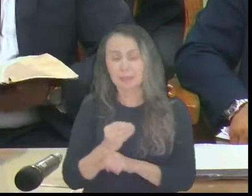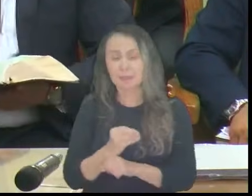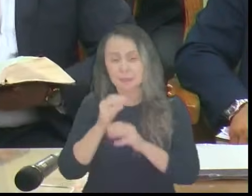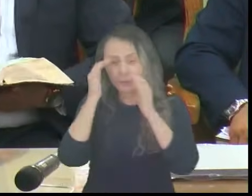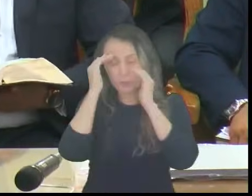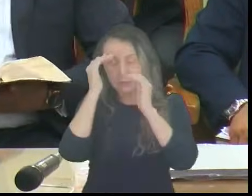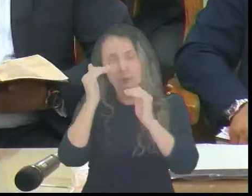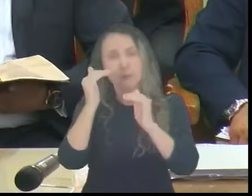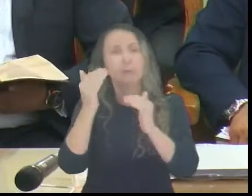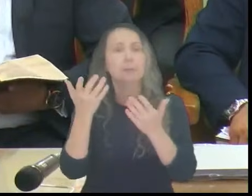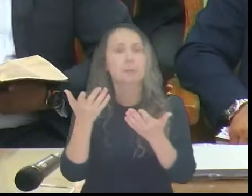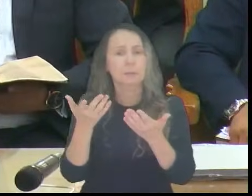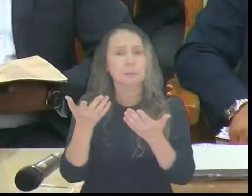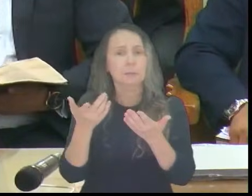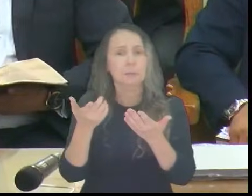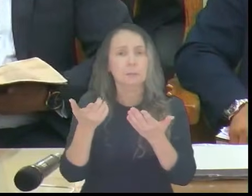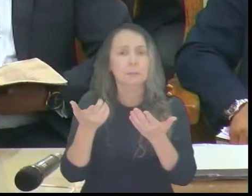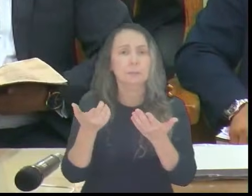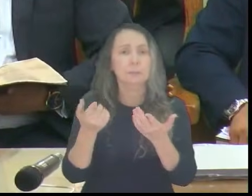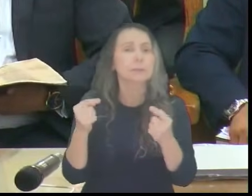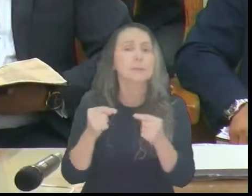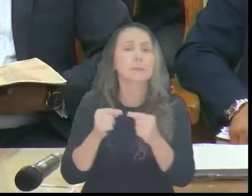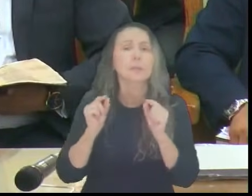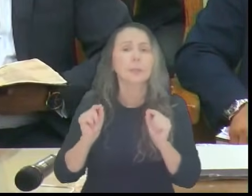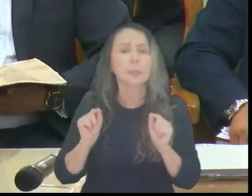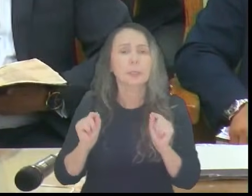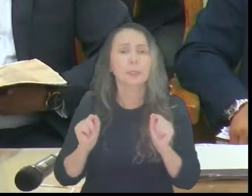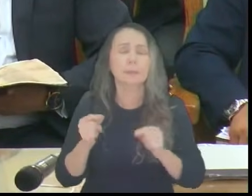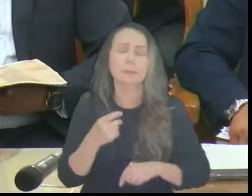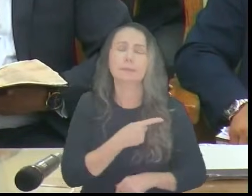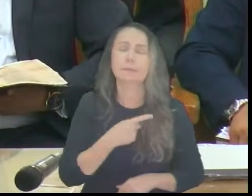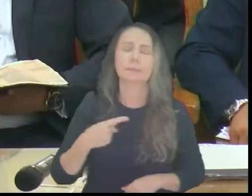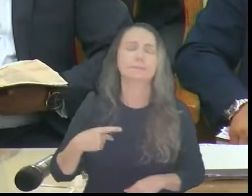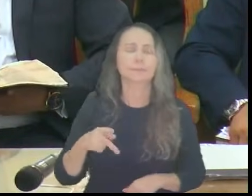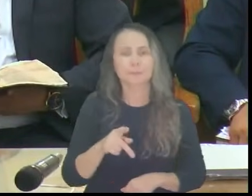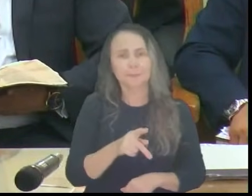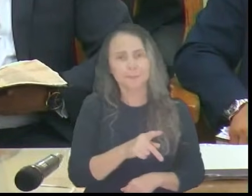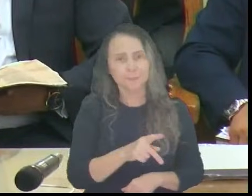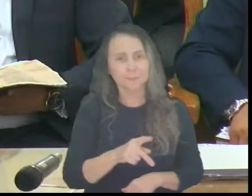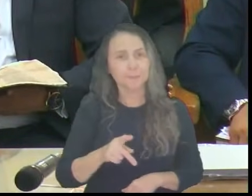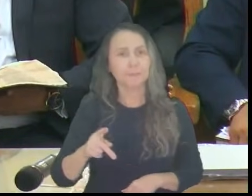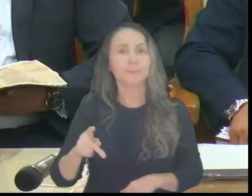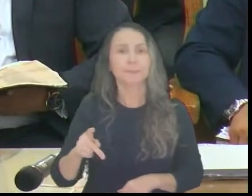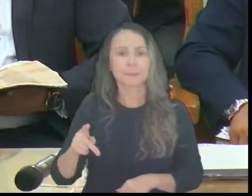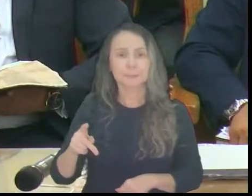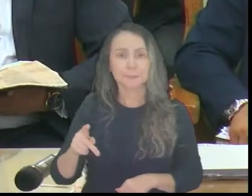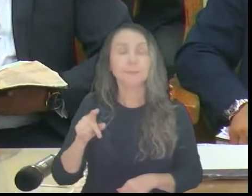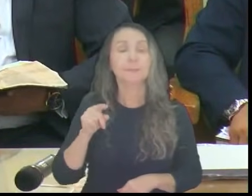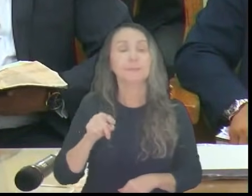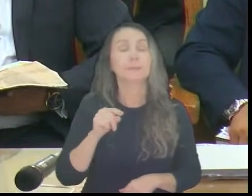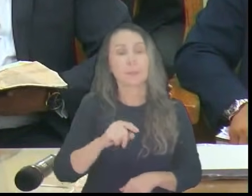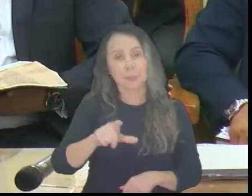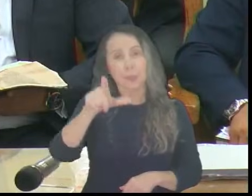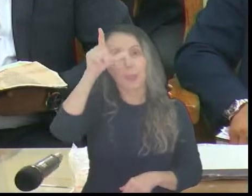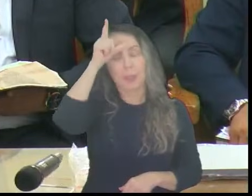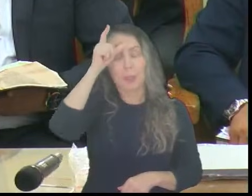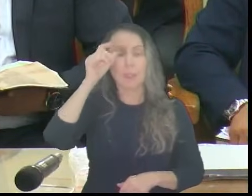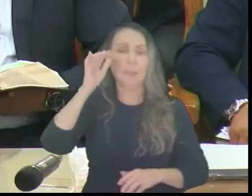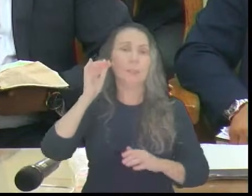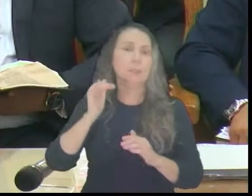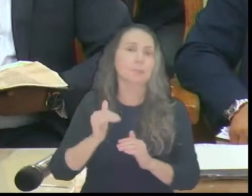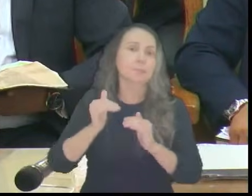lógica, por razão, por raciocínio? Ao presidente. Porque ele é uma autoridade, mas é uma